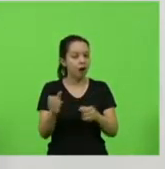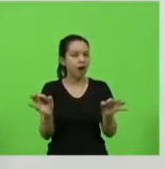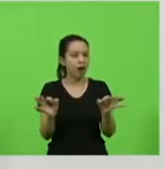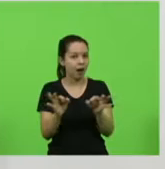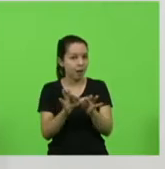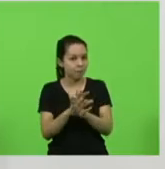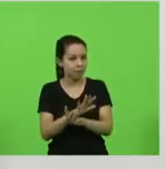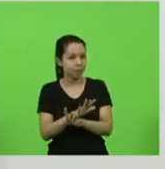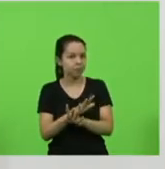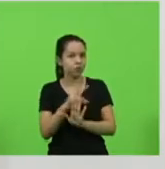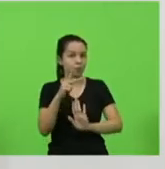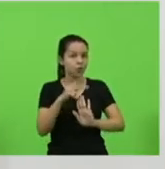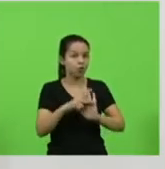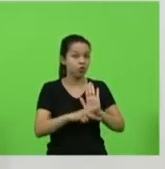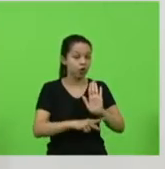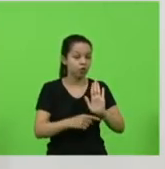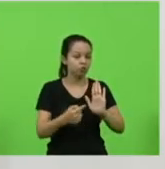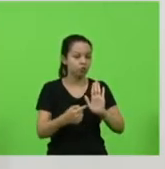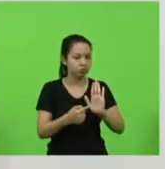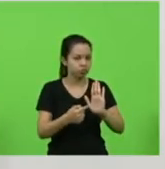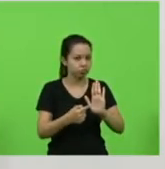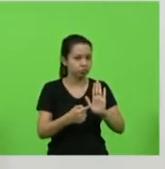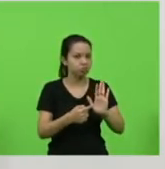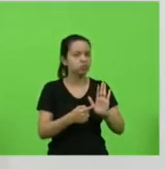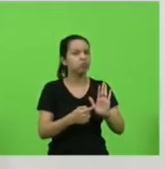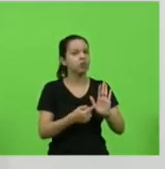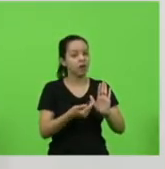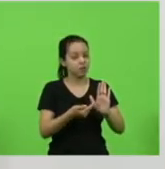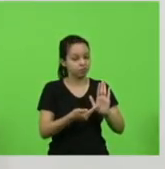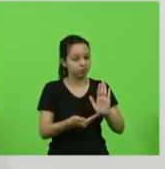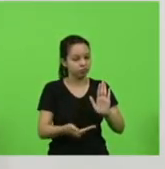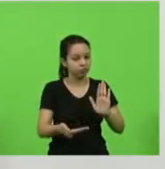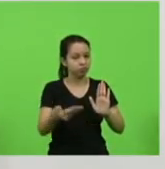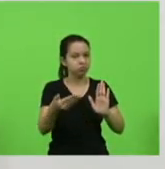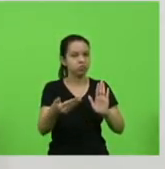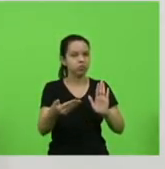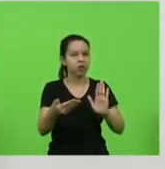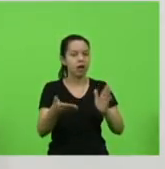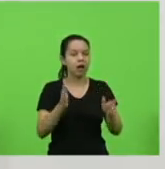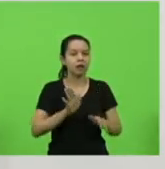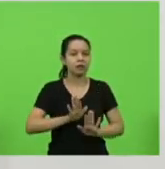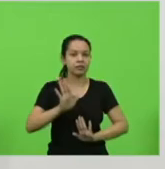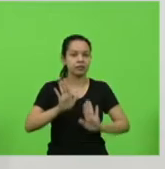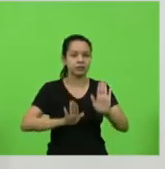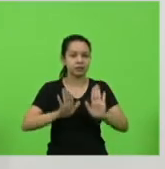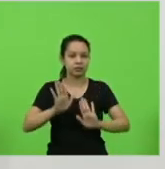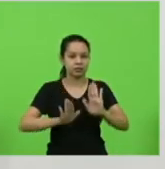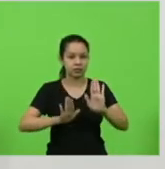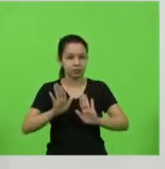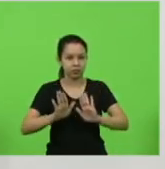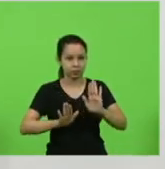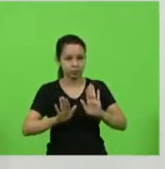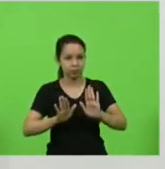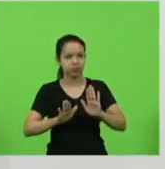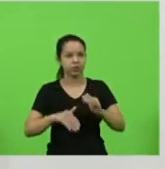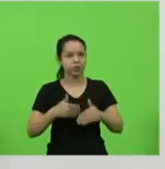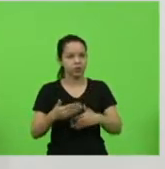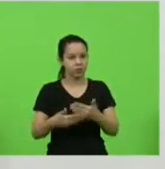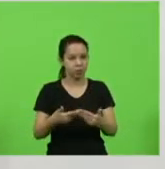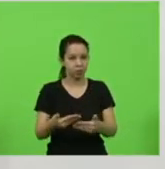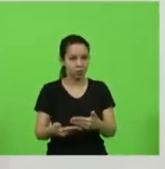o projeto para daí sim fazer a licitação e em